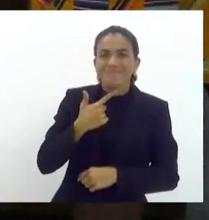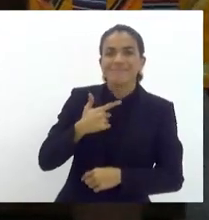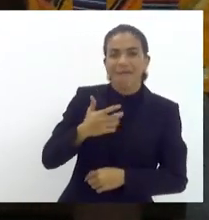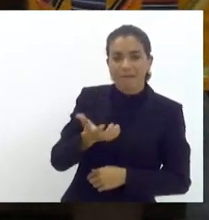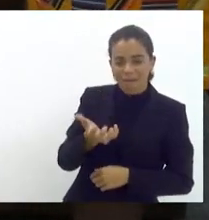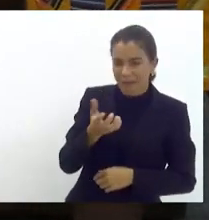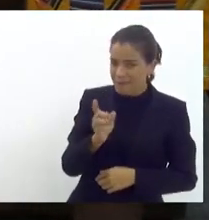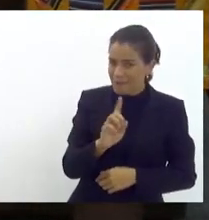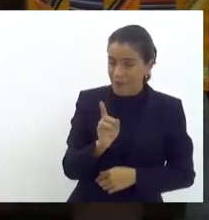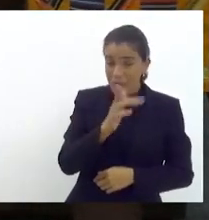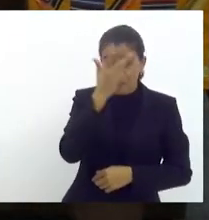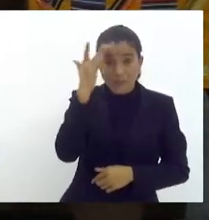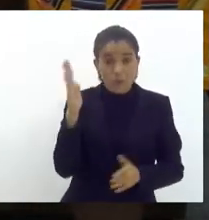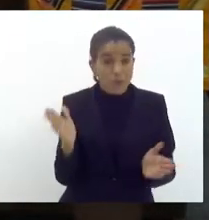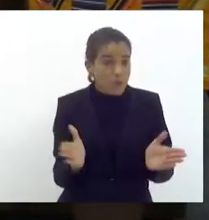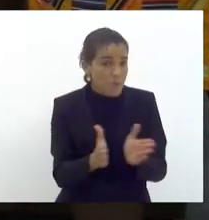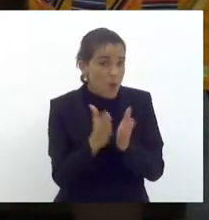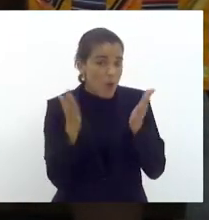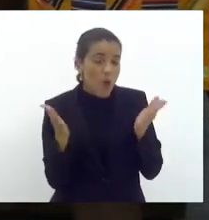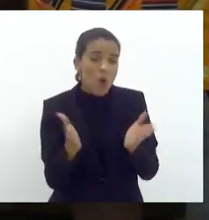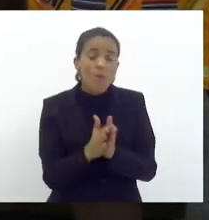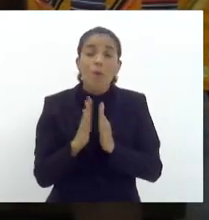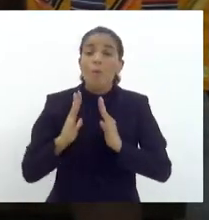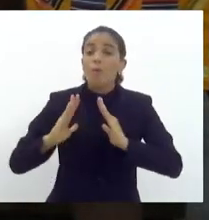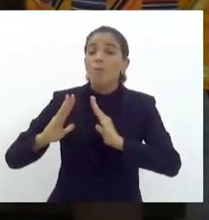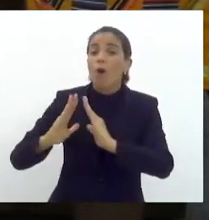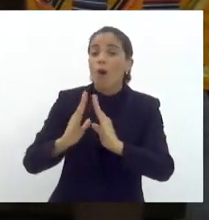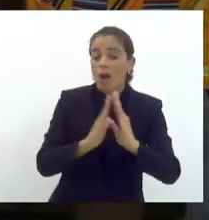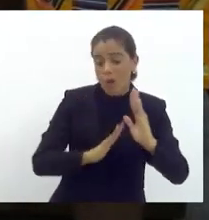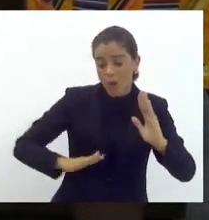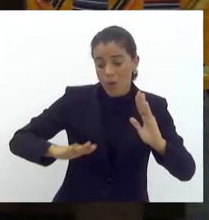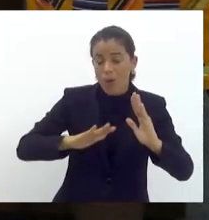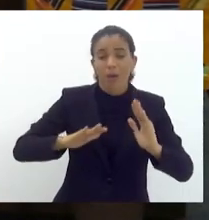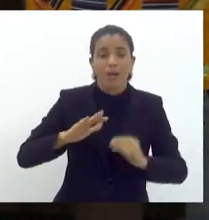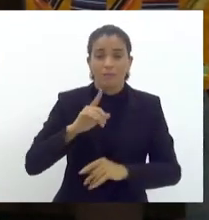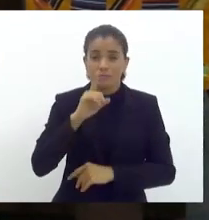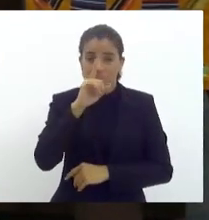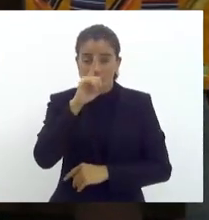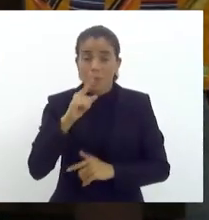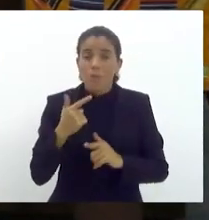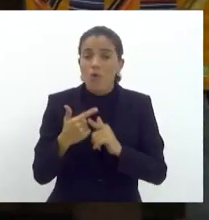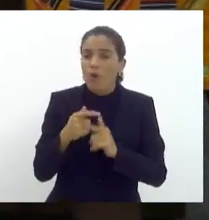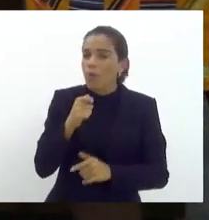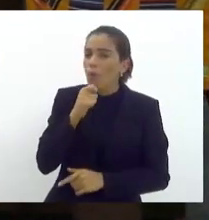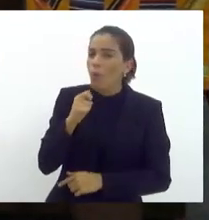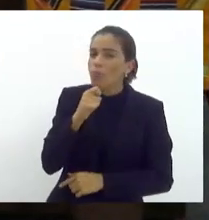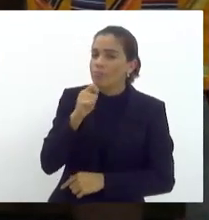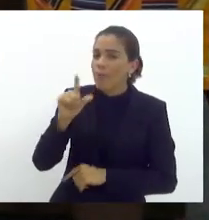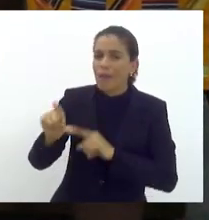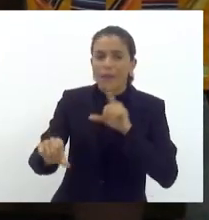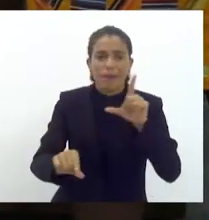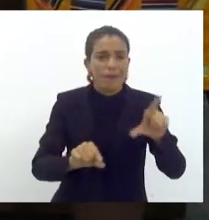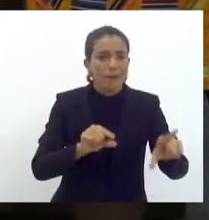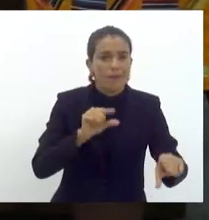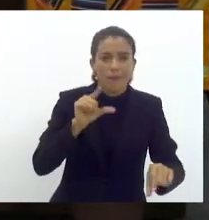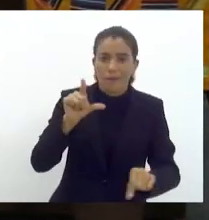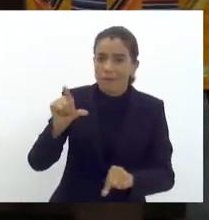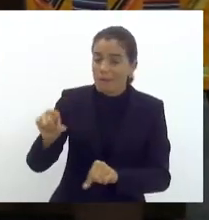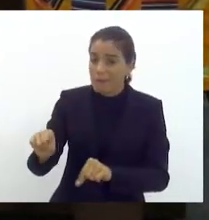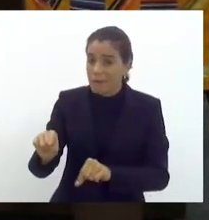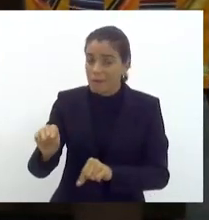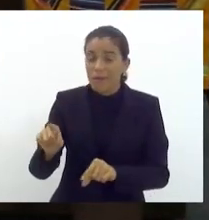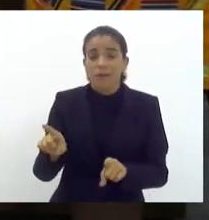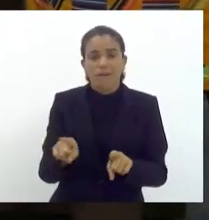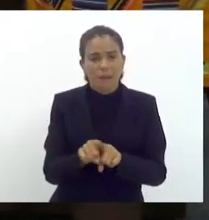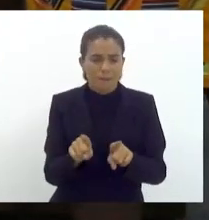pessoas empobrecidas moram em área de risco porque não tem alternativa e é